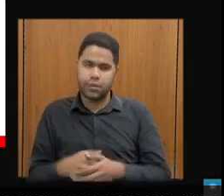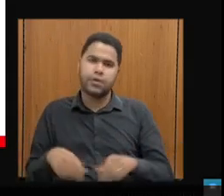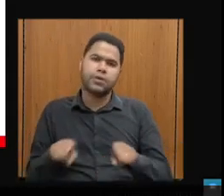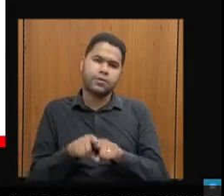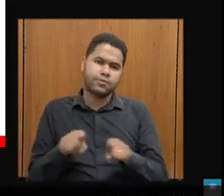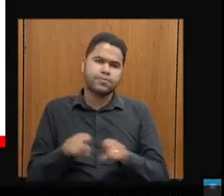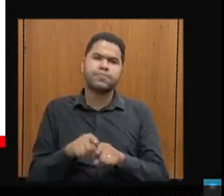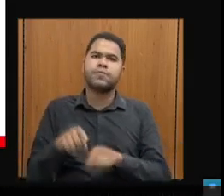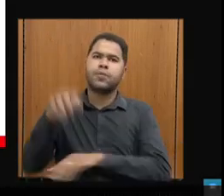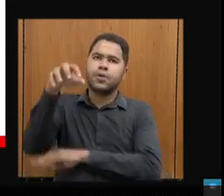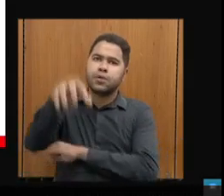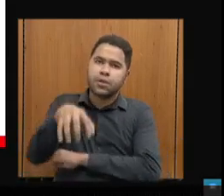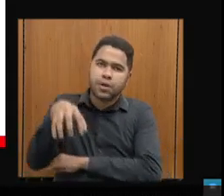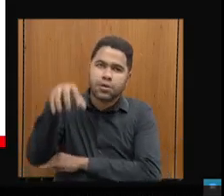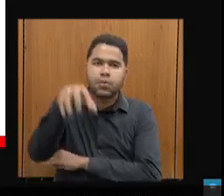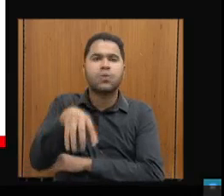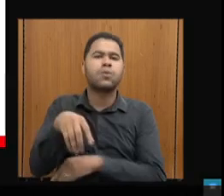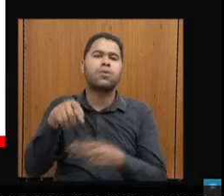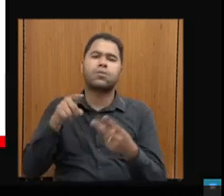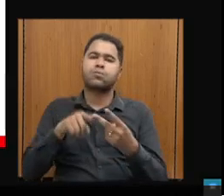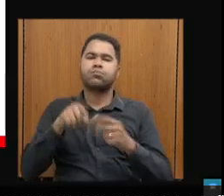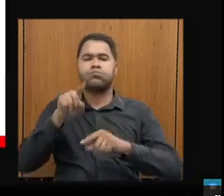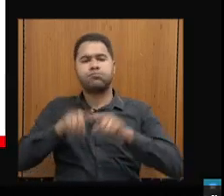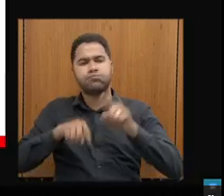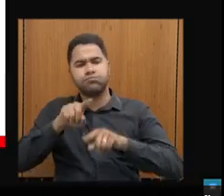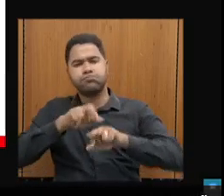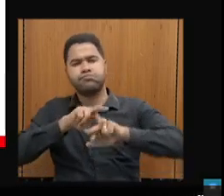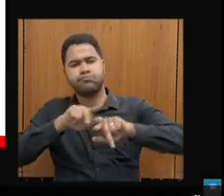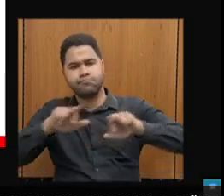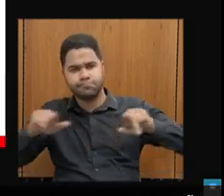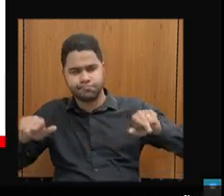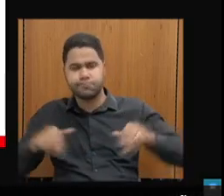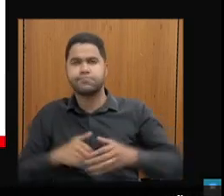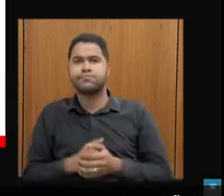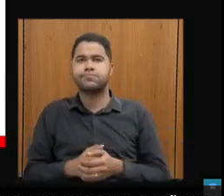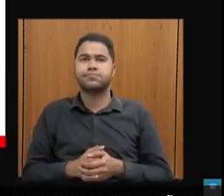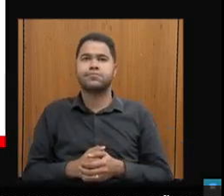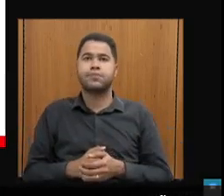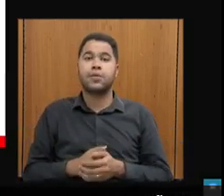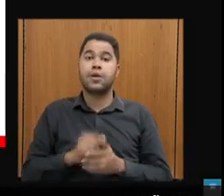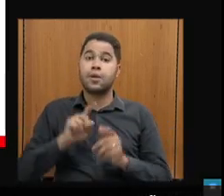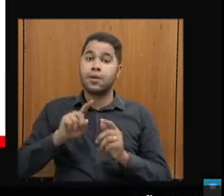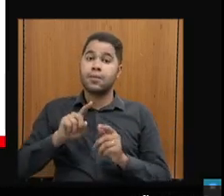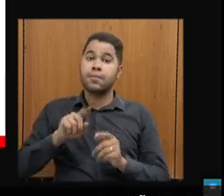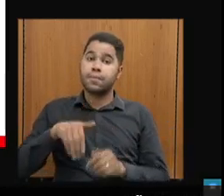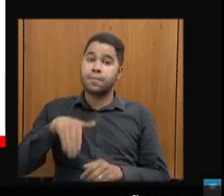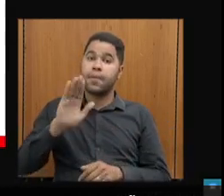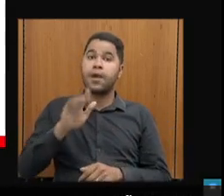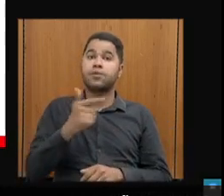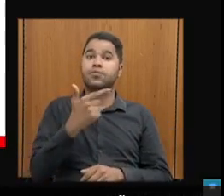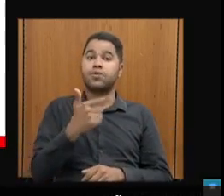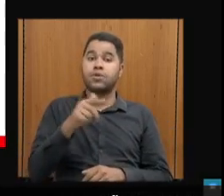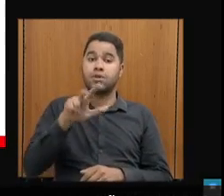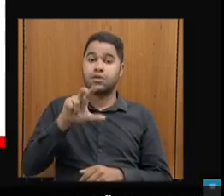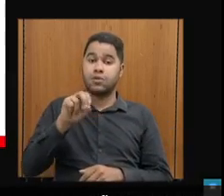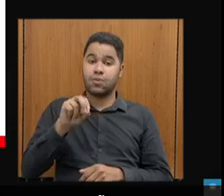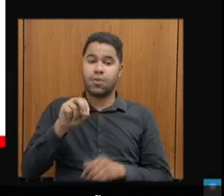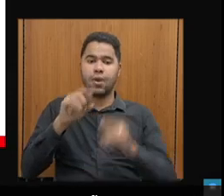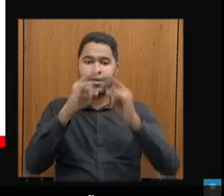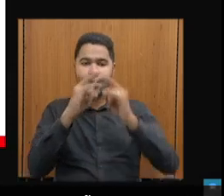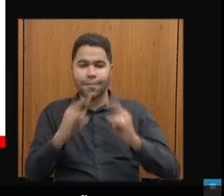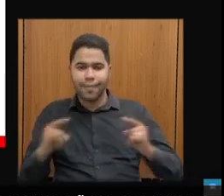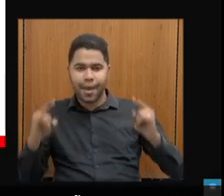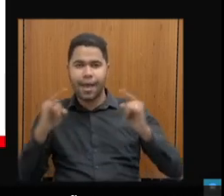do aves tratores maquinários esse ano é e mais 250 60 barracas doadas